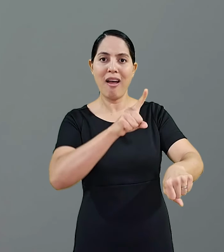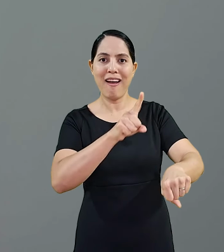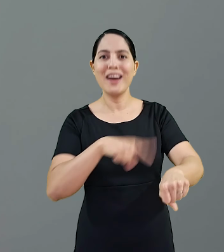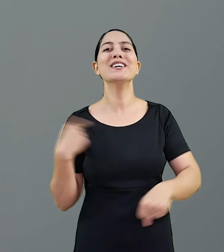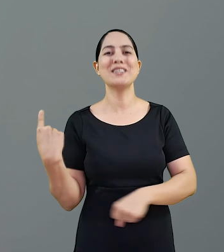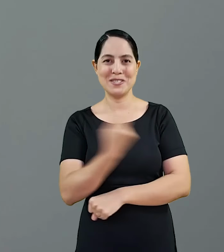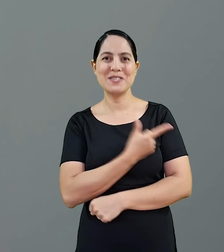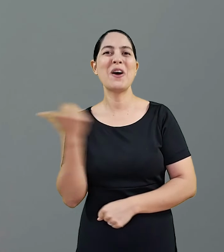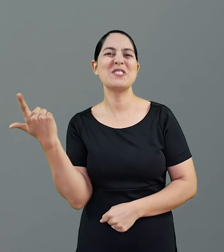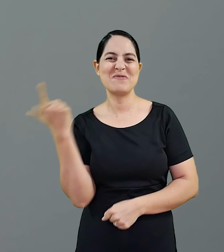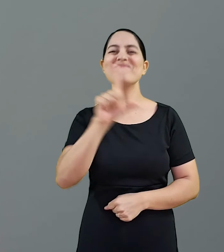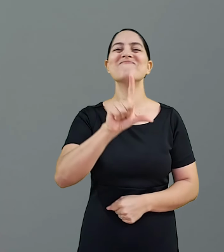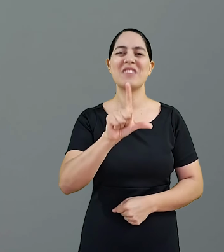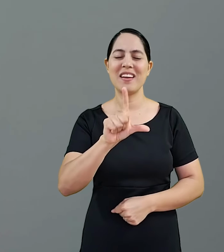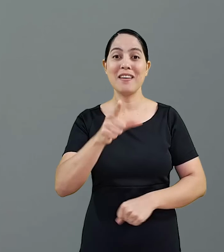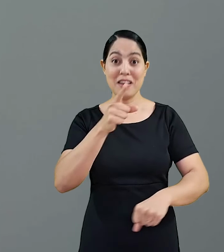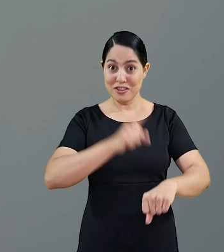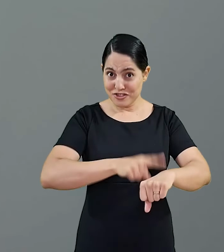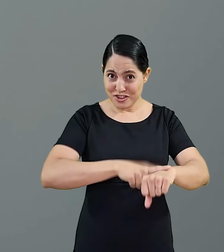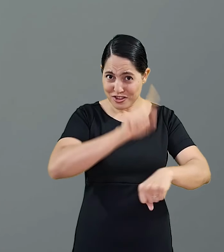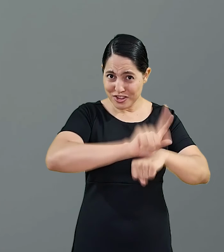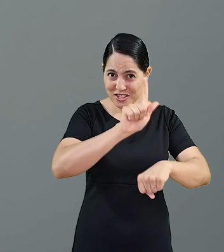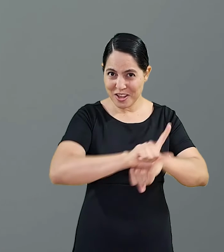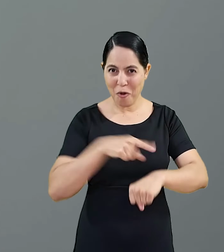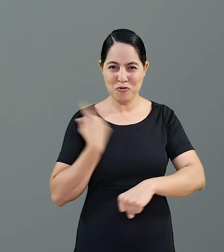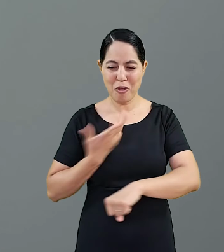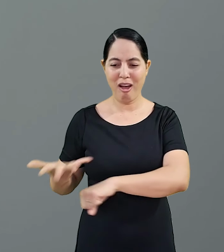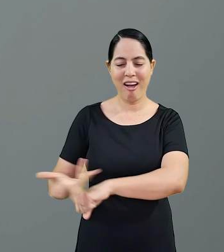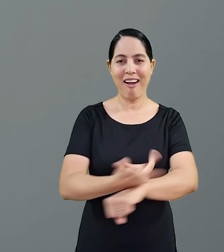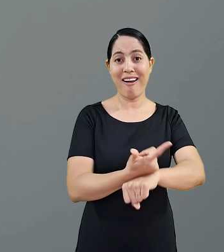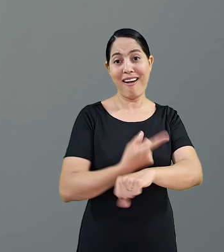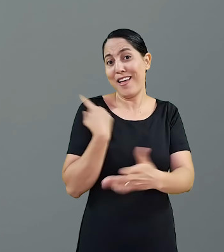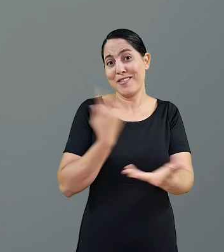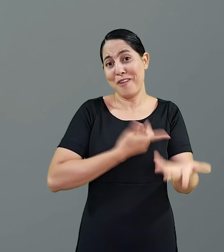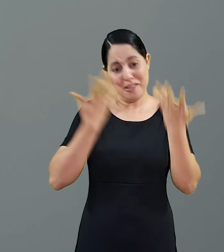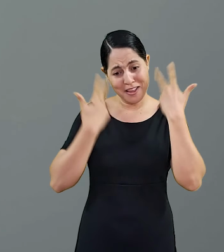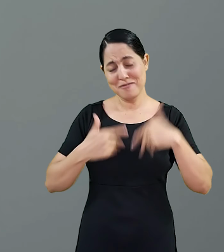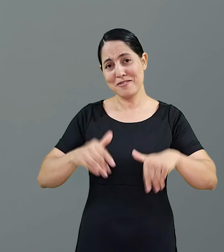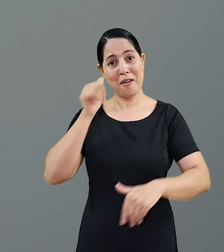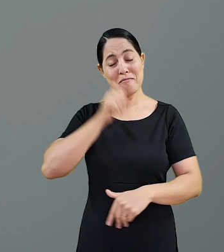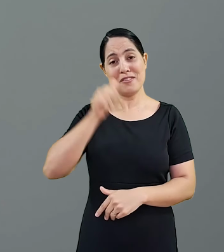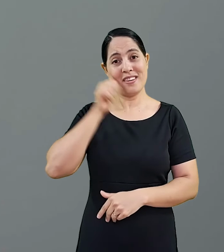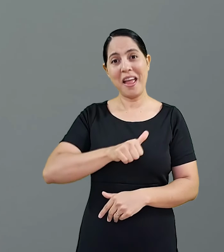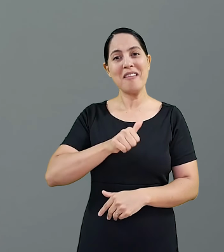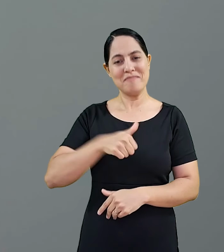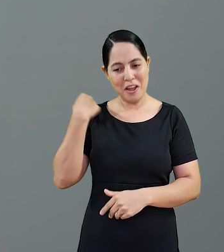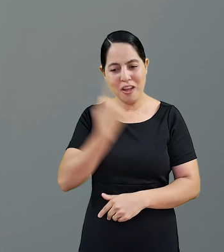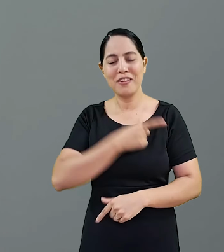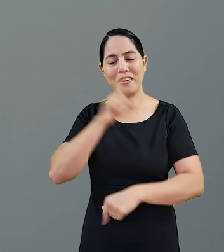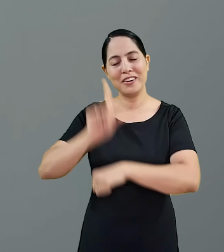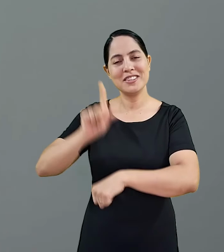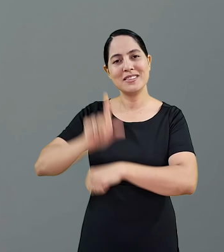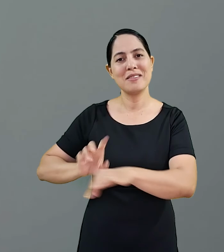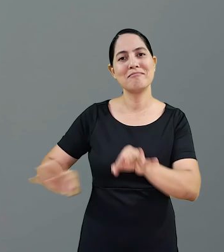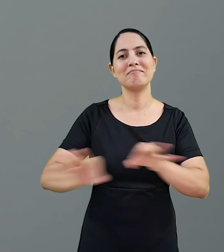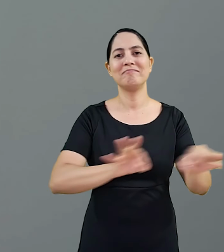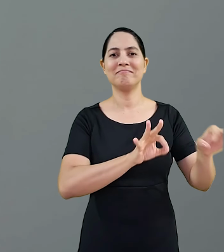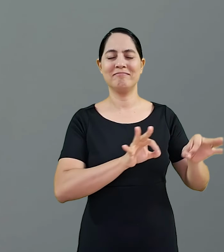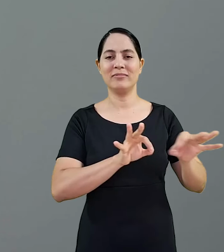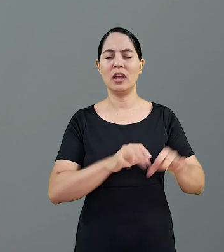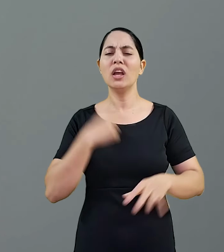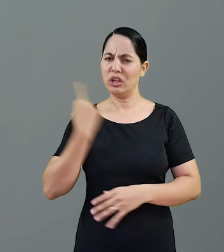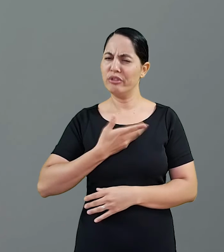são excelentes. Então, trazemos essa habilidade natural feminina para esse gerenciamento, essa organização. E